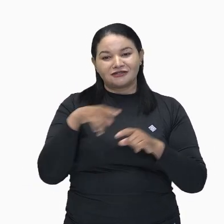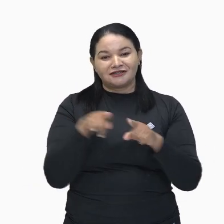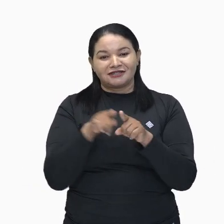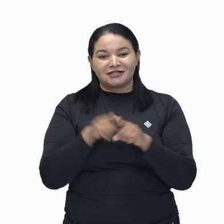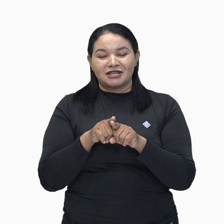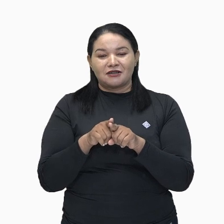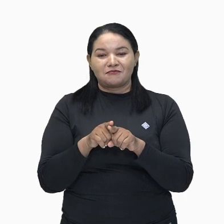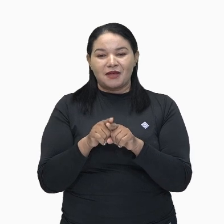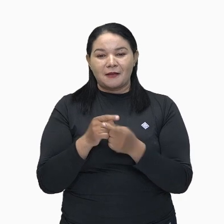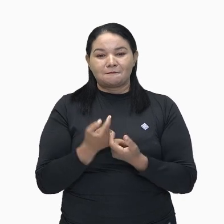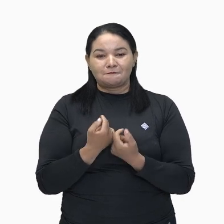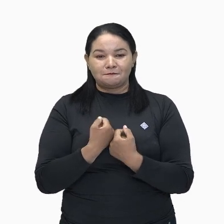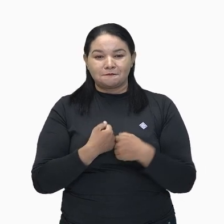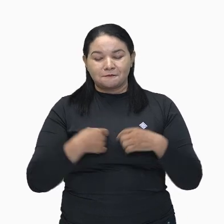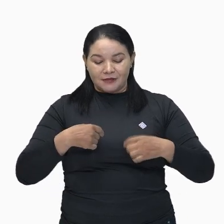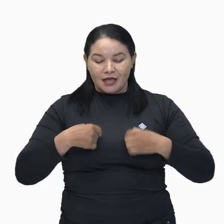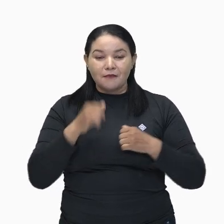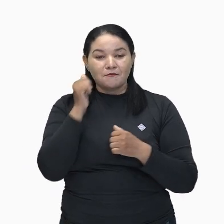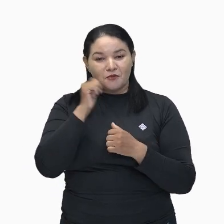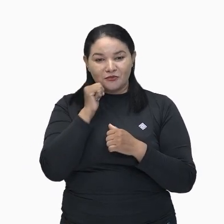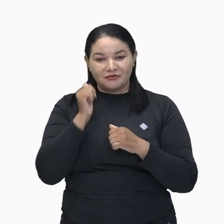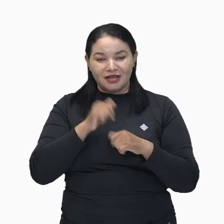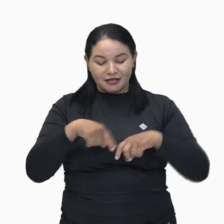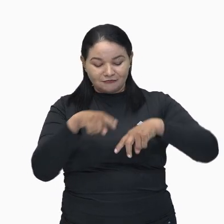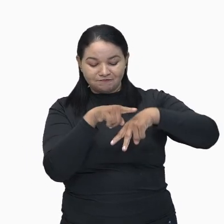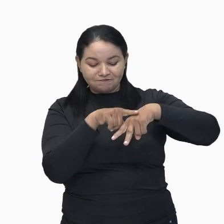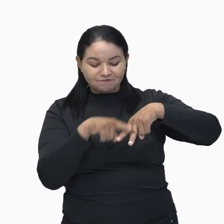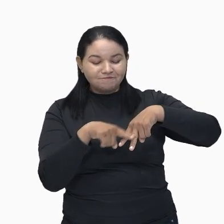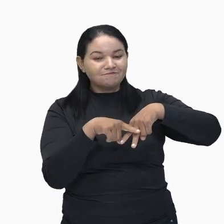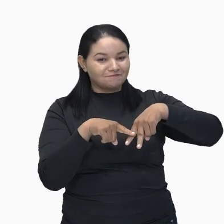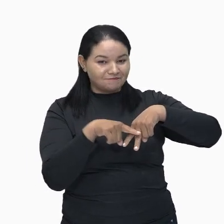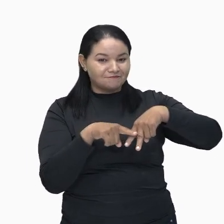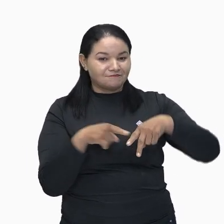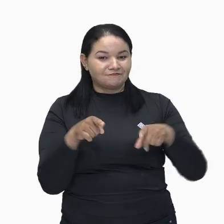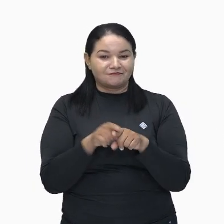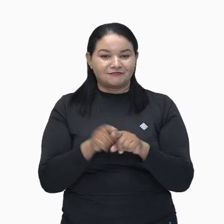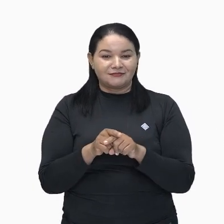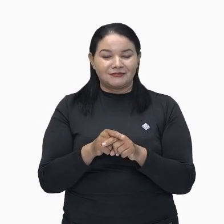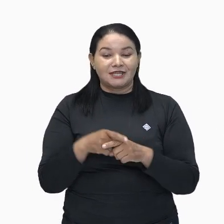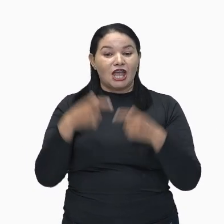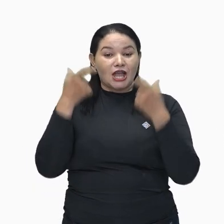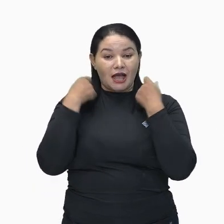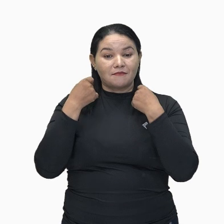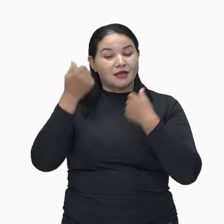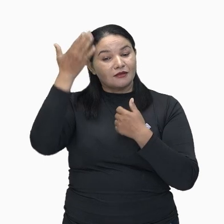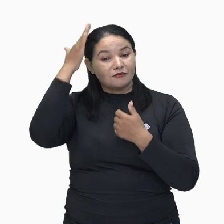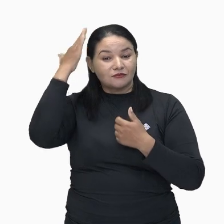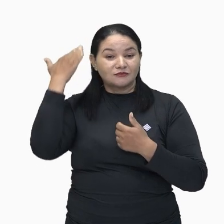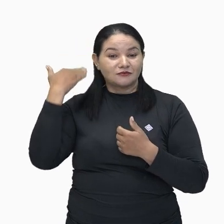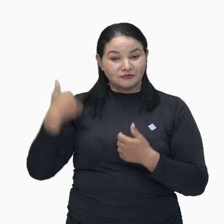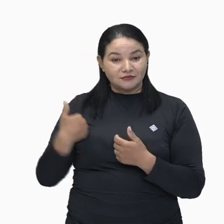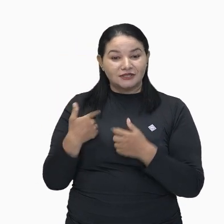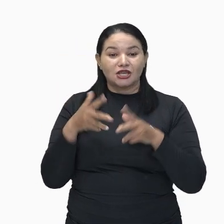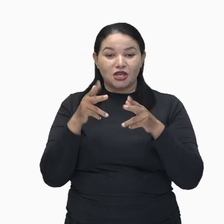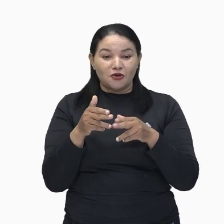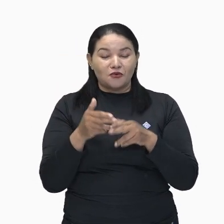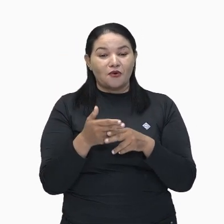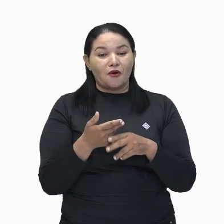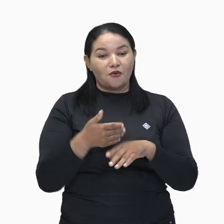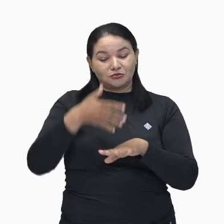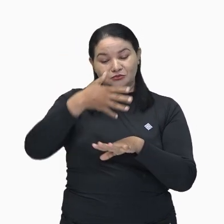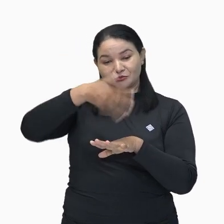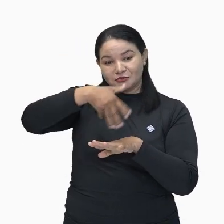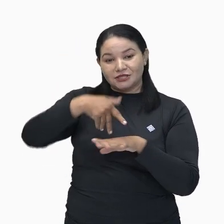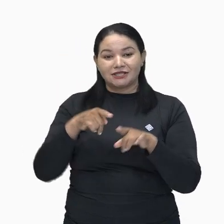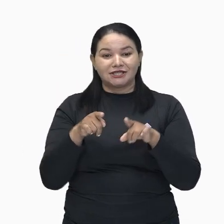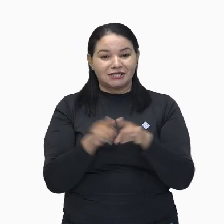onipresente mini saia para as moças. O cabelo deveria ser comprido como o dos Beatles e a postura deveria ser